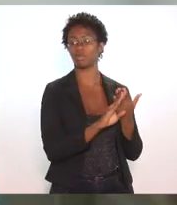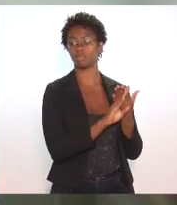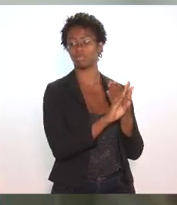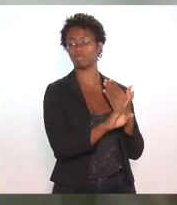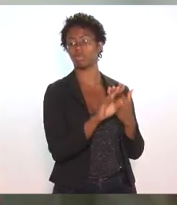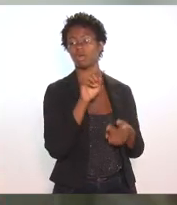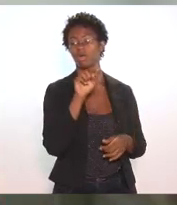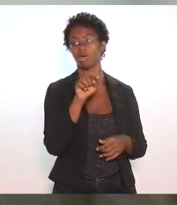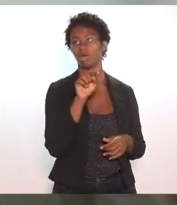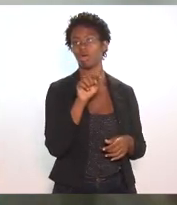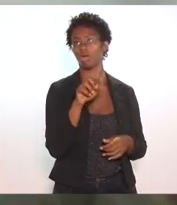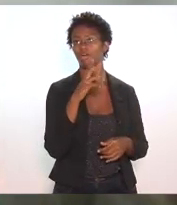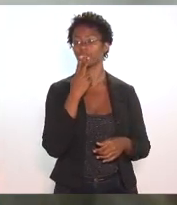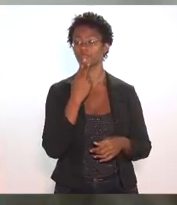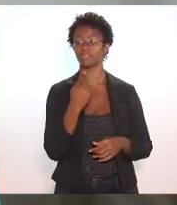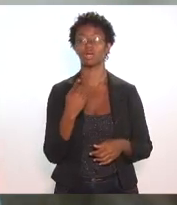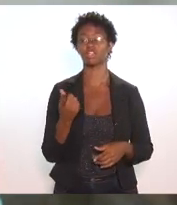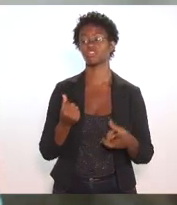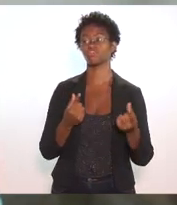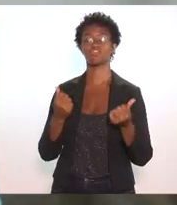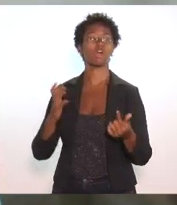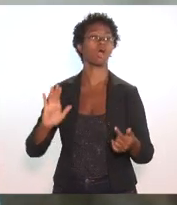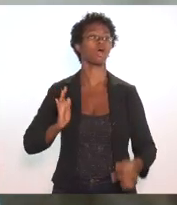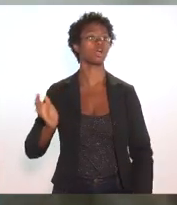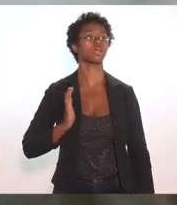são aqueles que têm bastante renda.